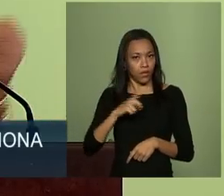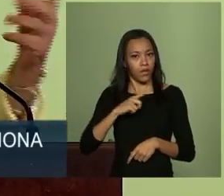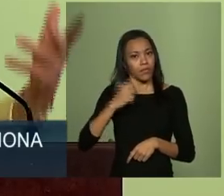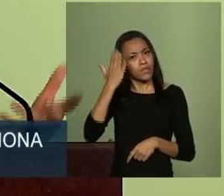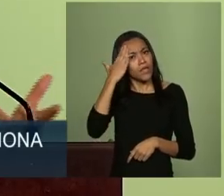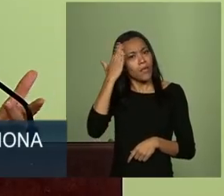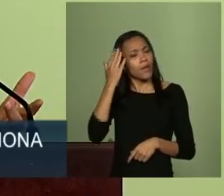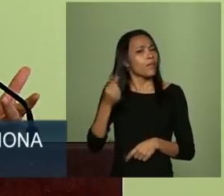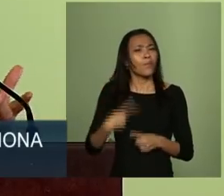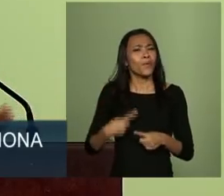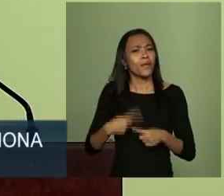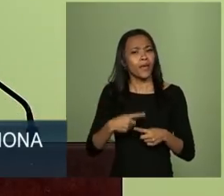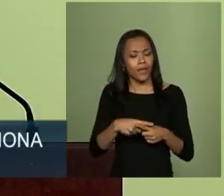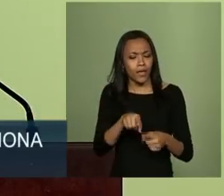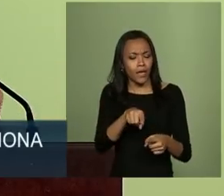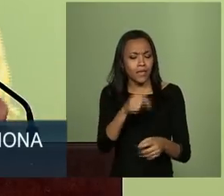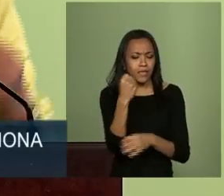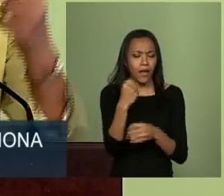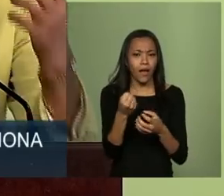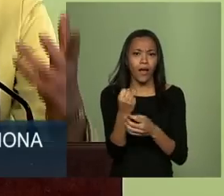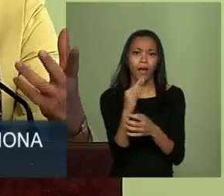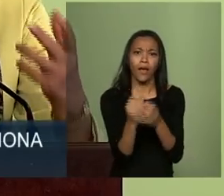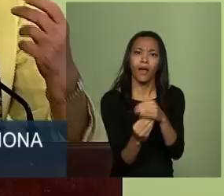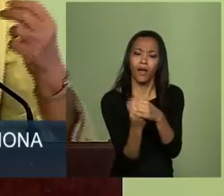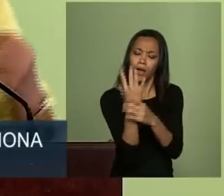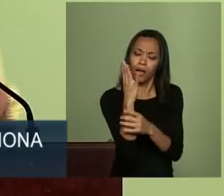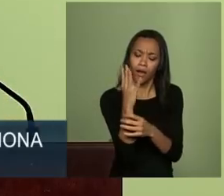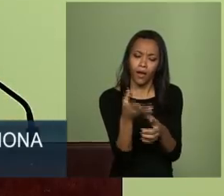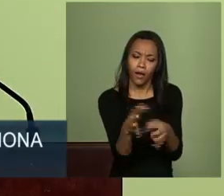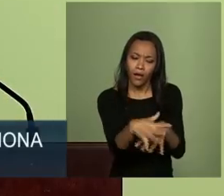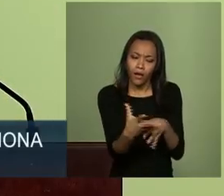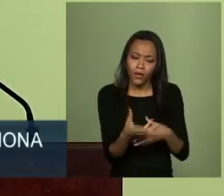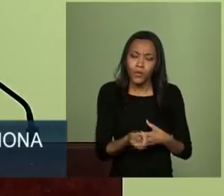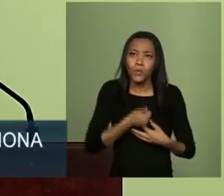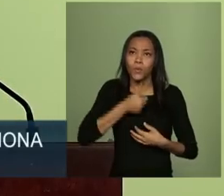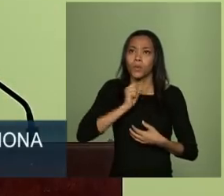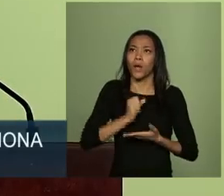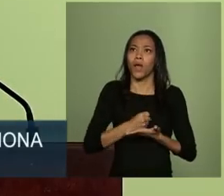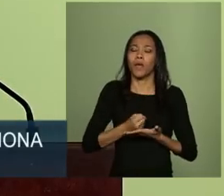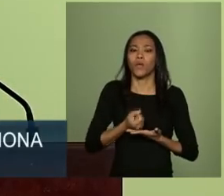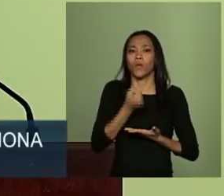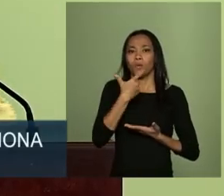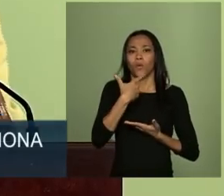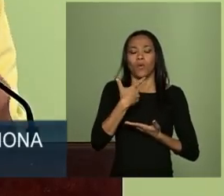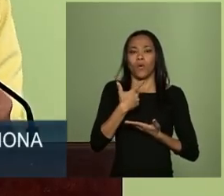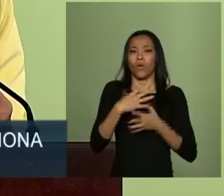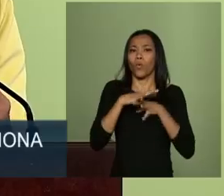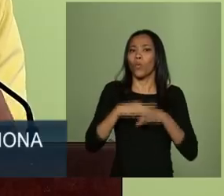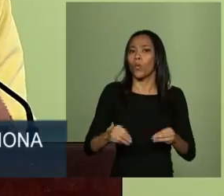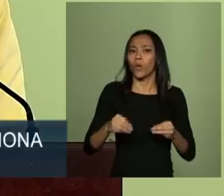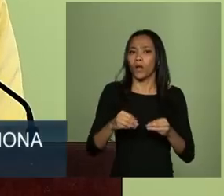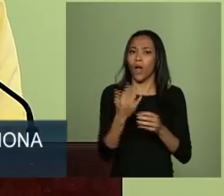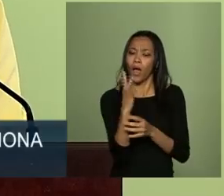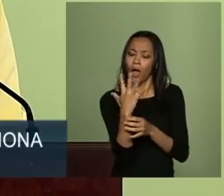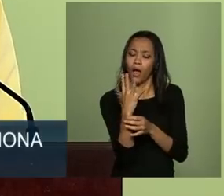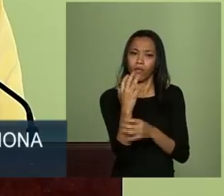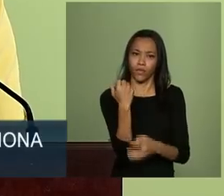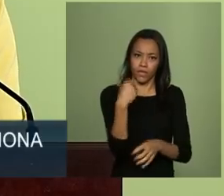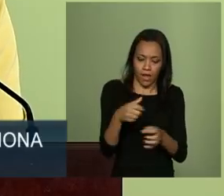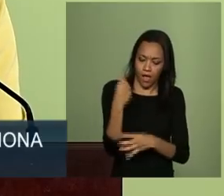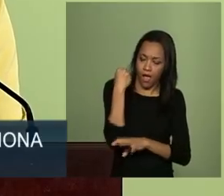temos como saber por que que cura, por que que produz isso, o que faz, o que nós podemos,